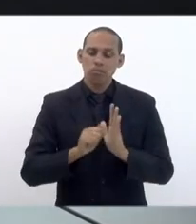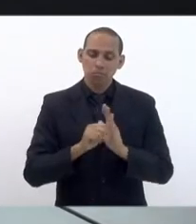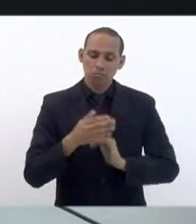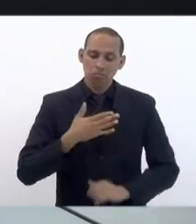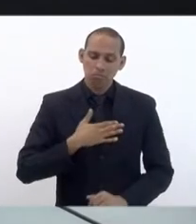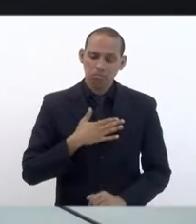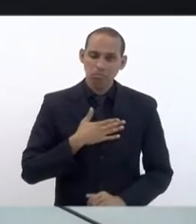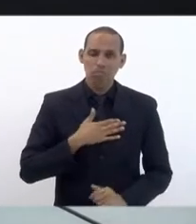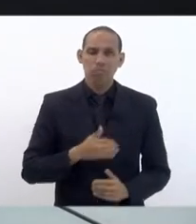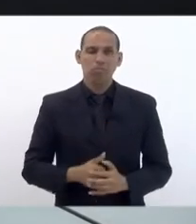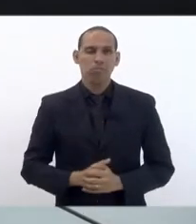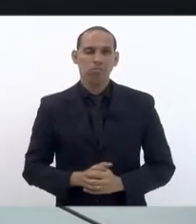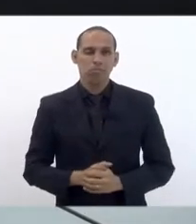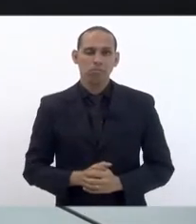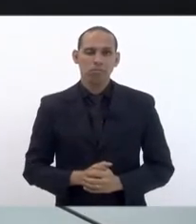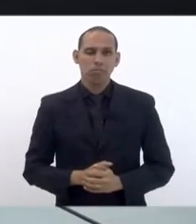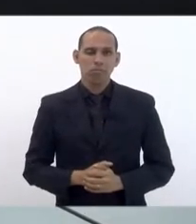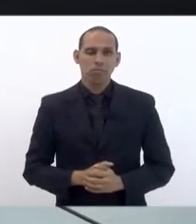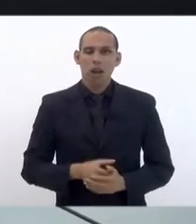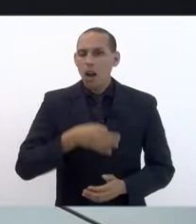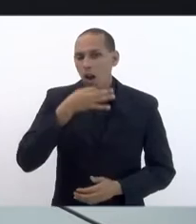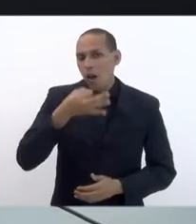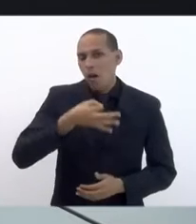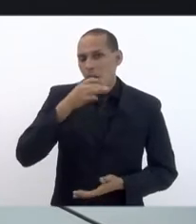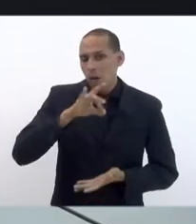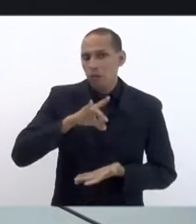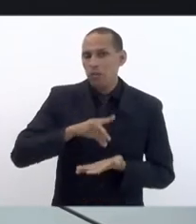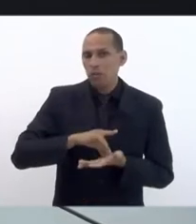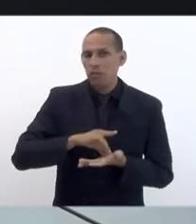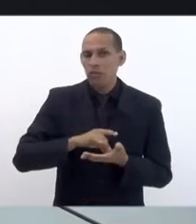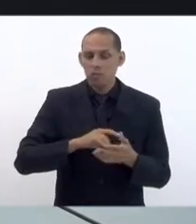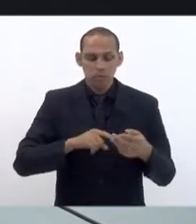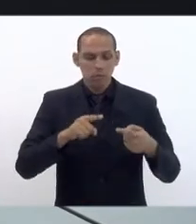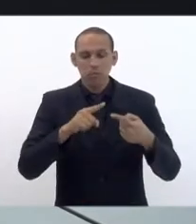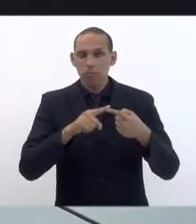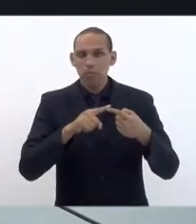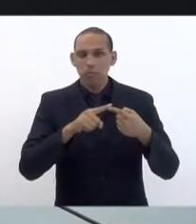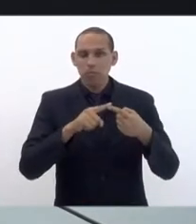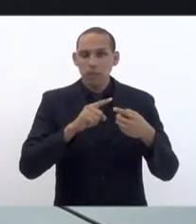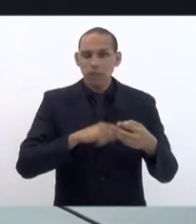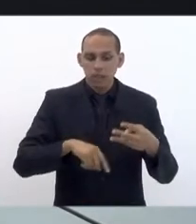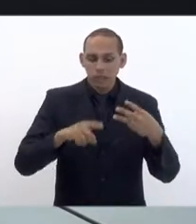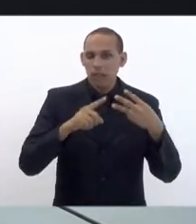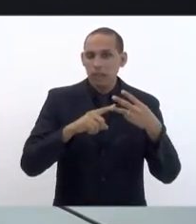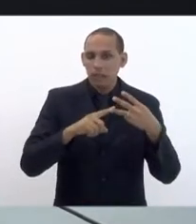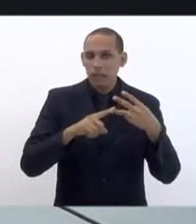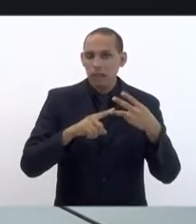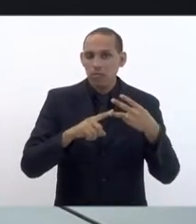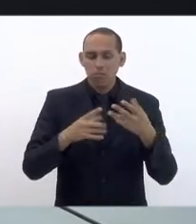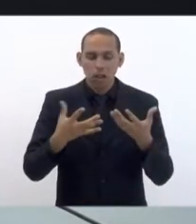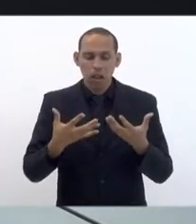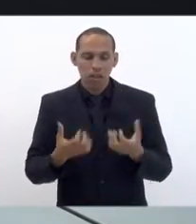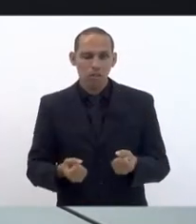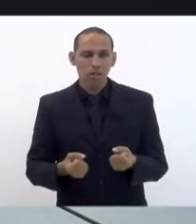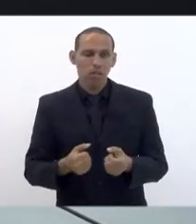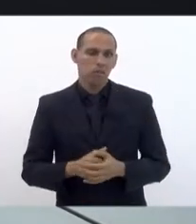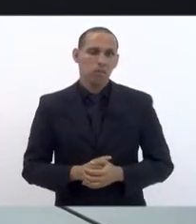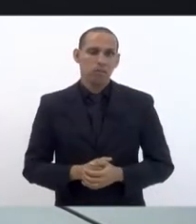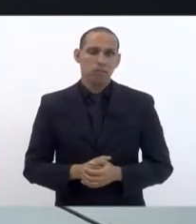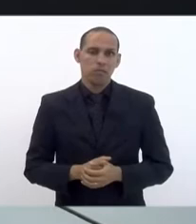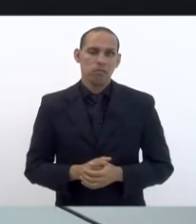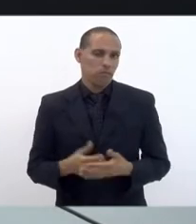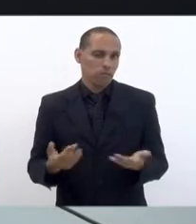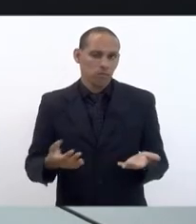autoria. No parecer original, elas tinham sido acatadas. Evidentemente que o